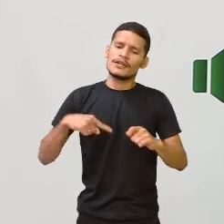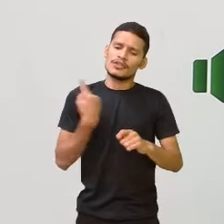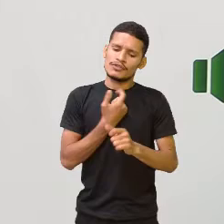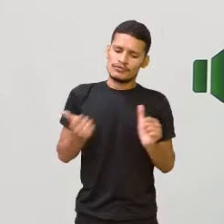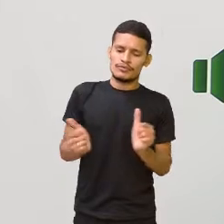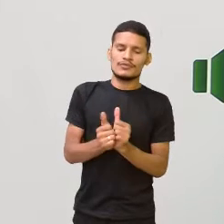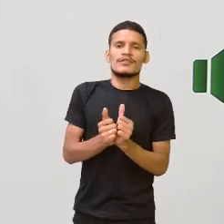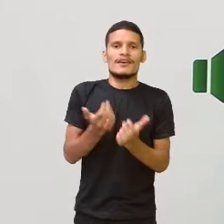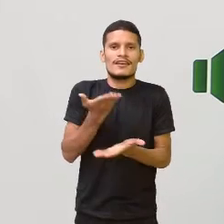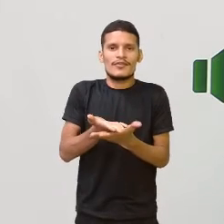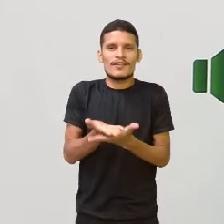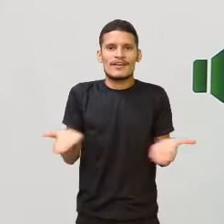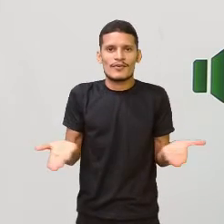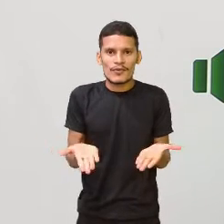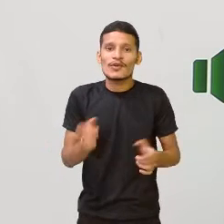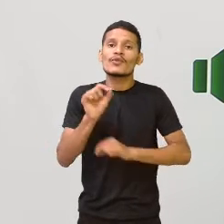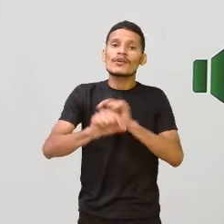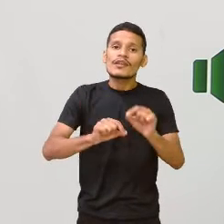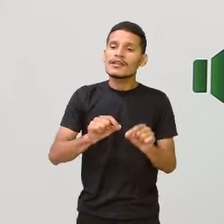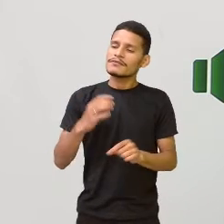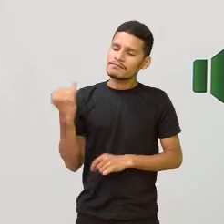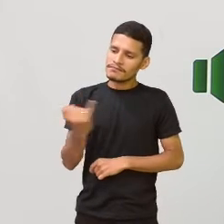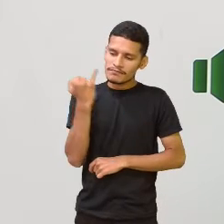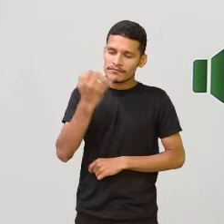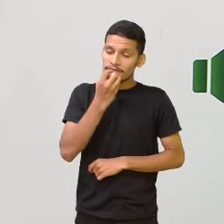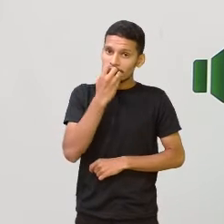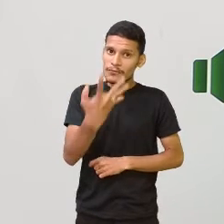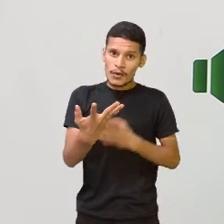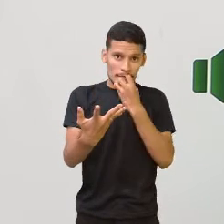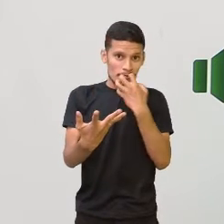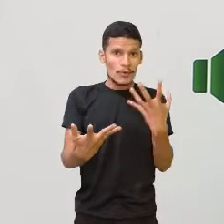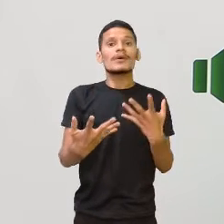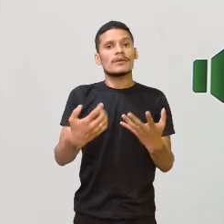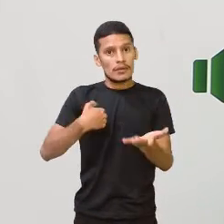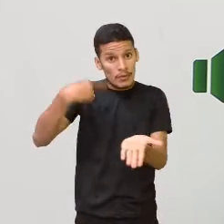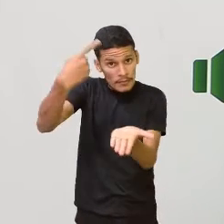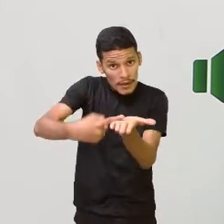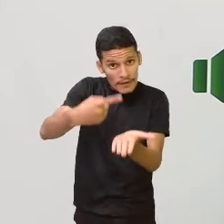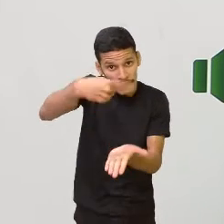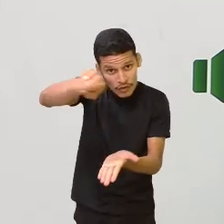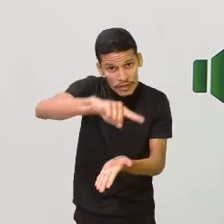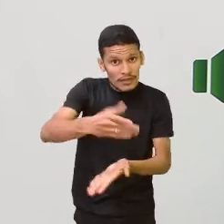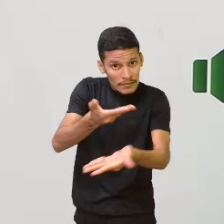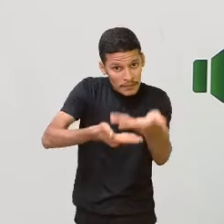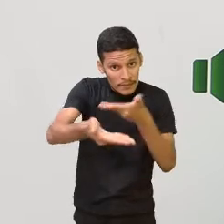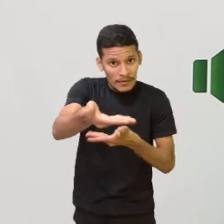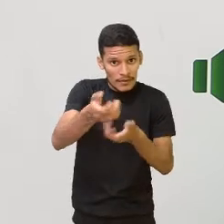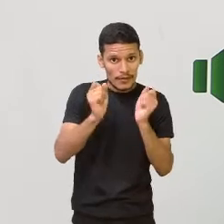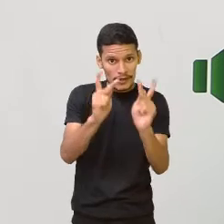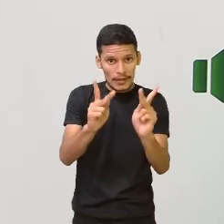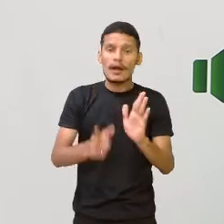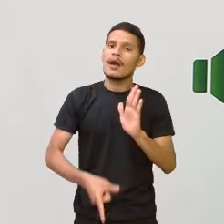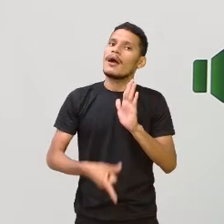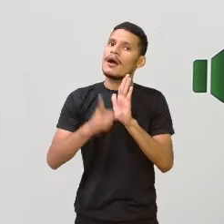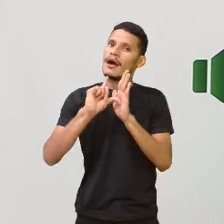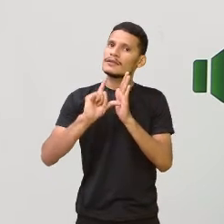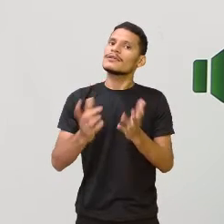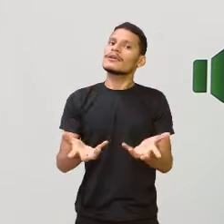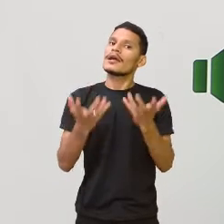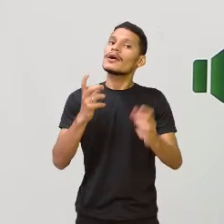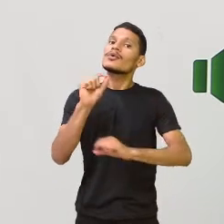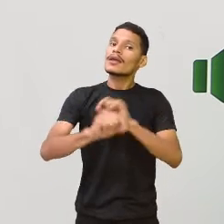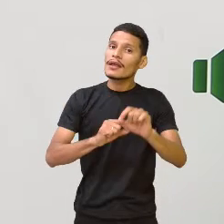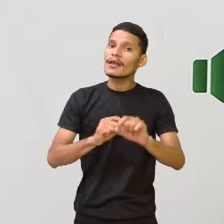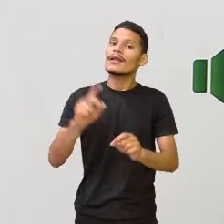comigo nessa aula que será muito boa e desde já eu já conto com a sua colaboração. Antes disso, eu já te